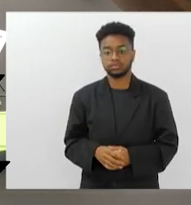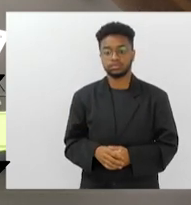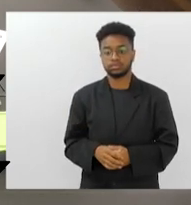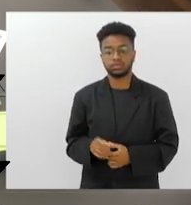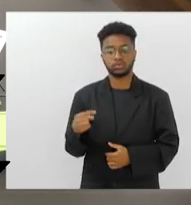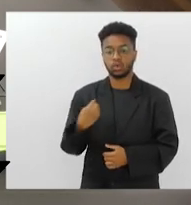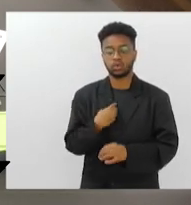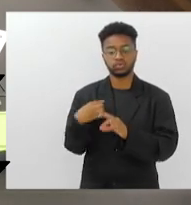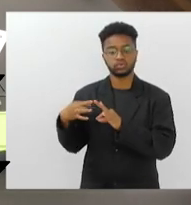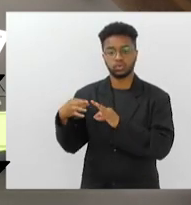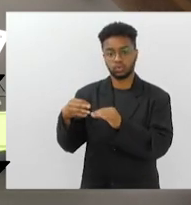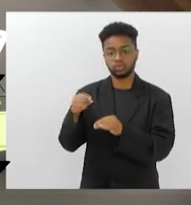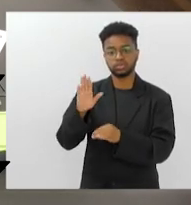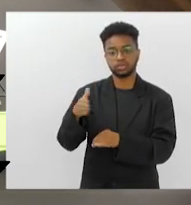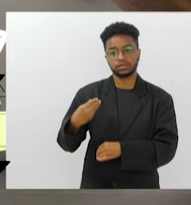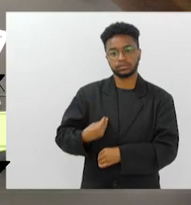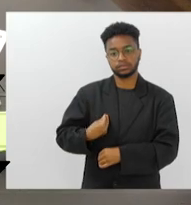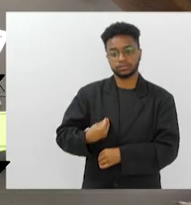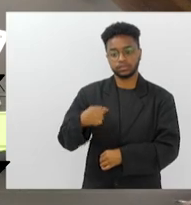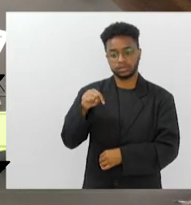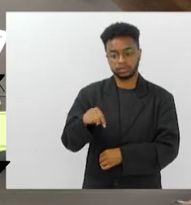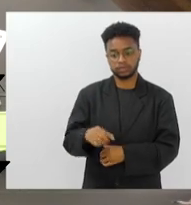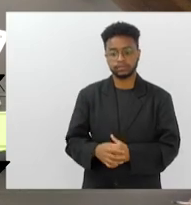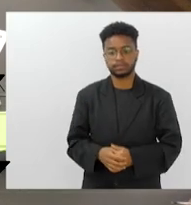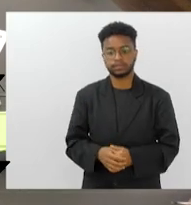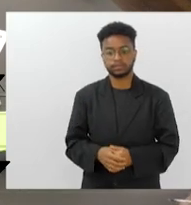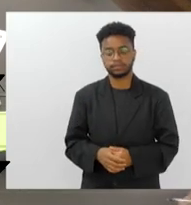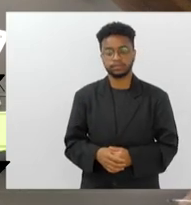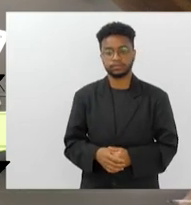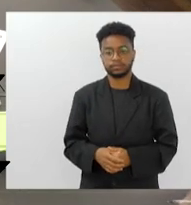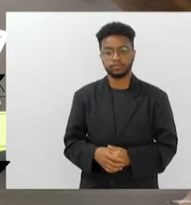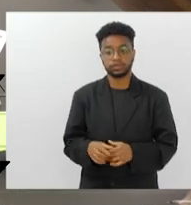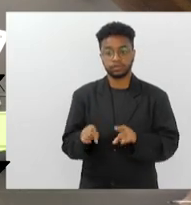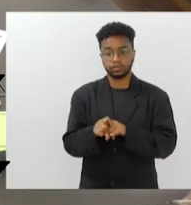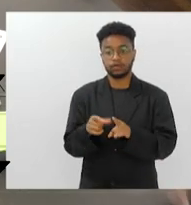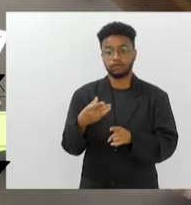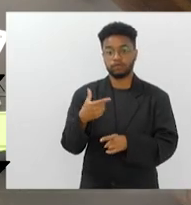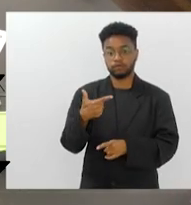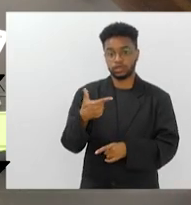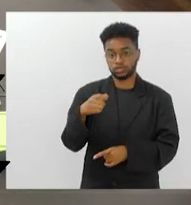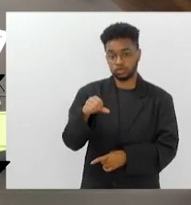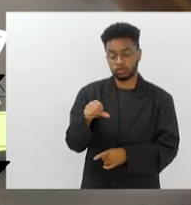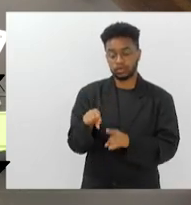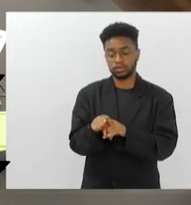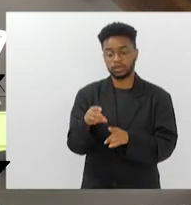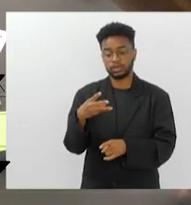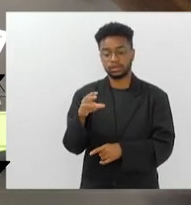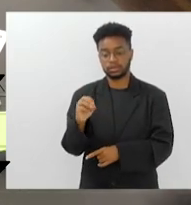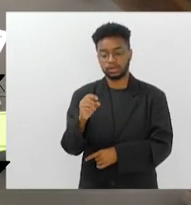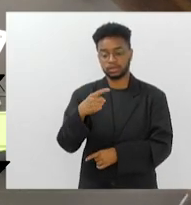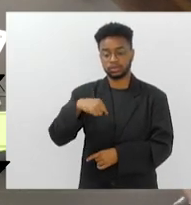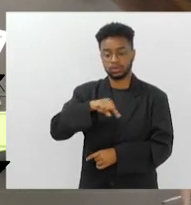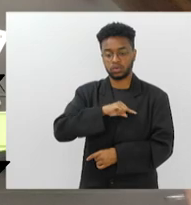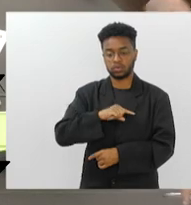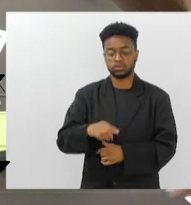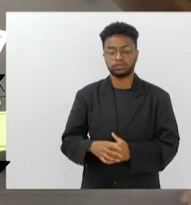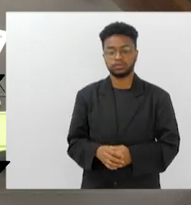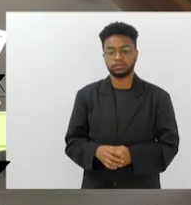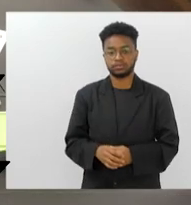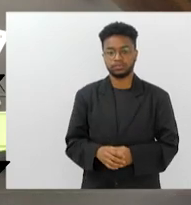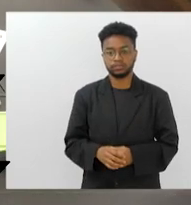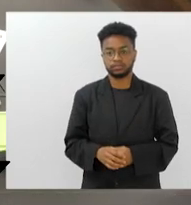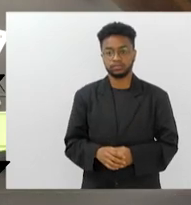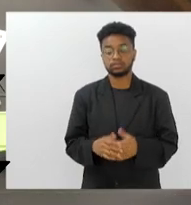nós todos aqui 2D Então vamos lá vamos 30 também é nossoo perfeito Então vamos ao vamos 29